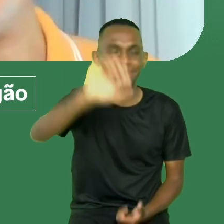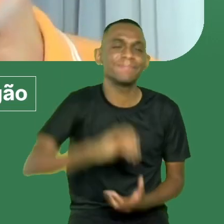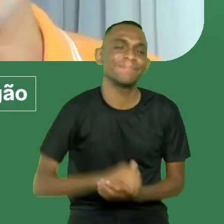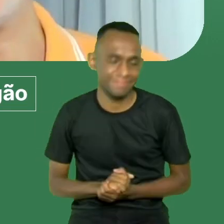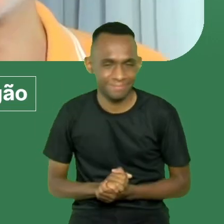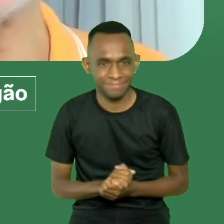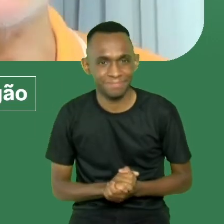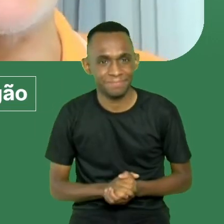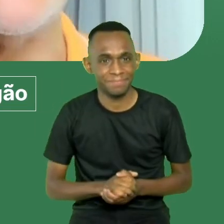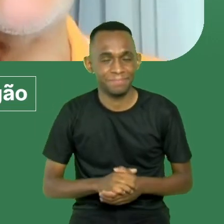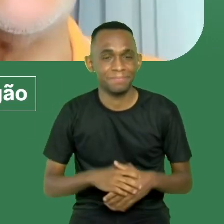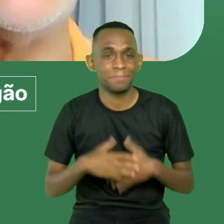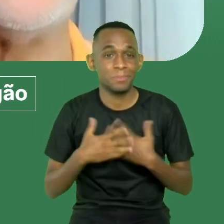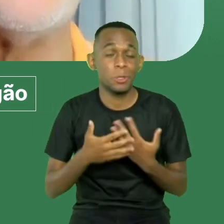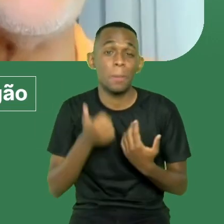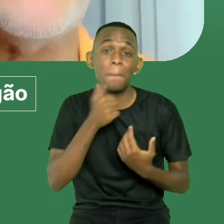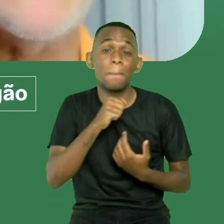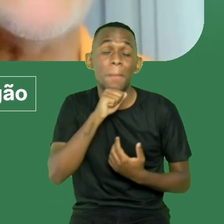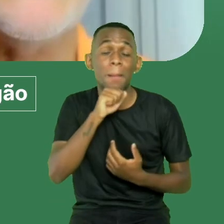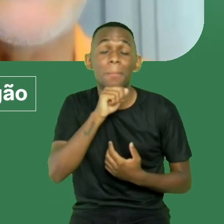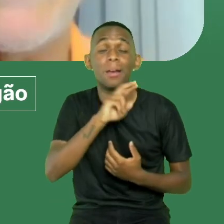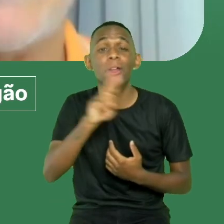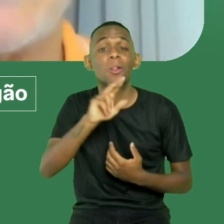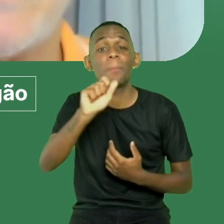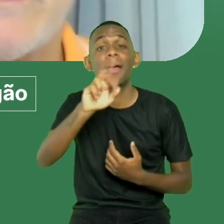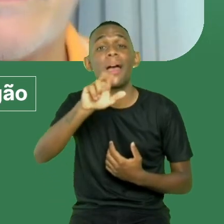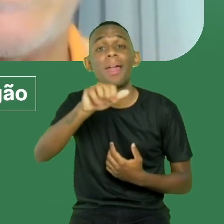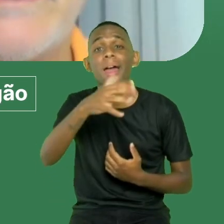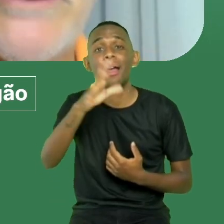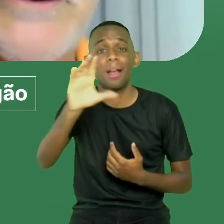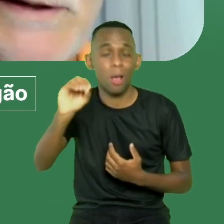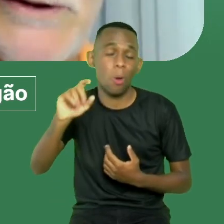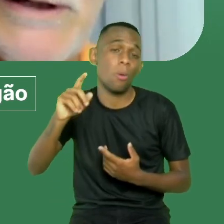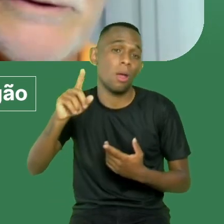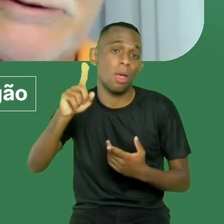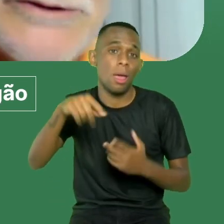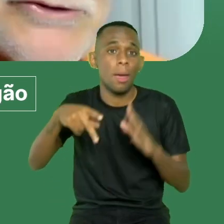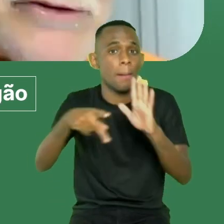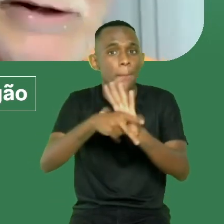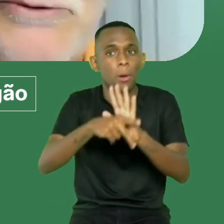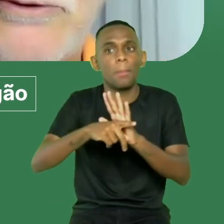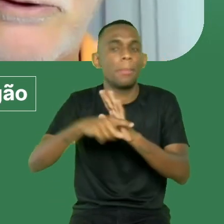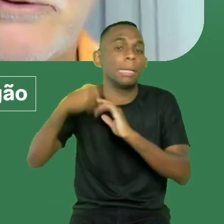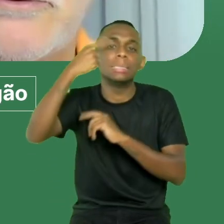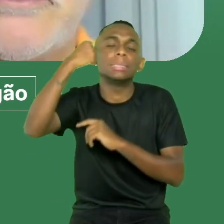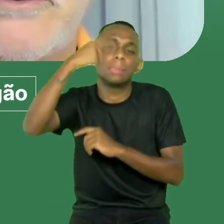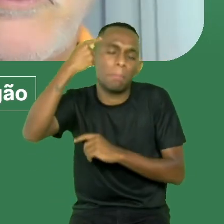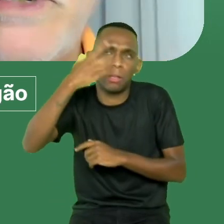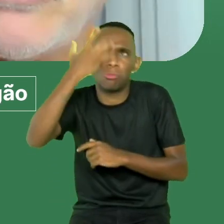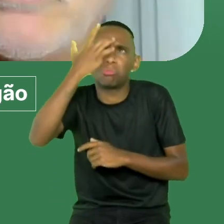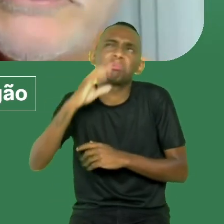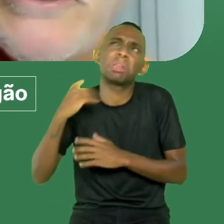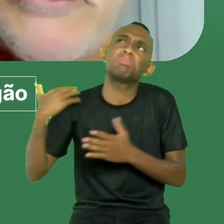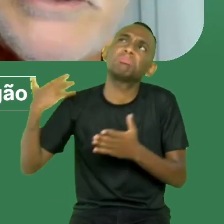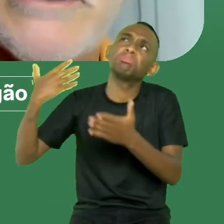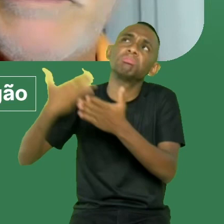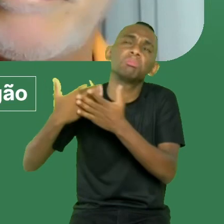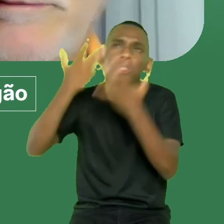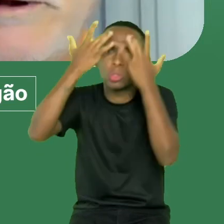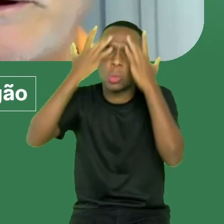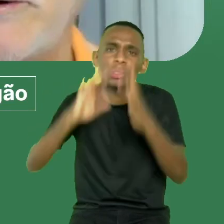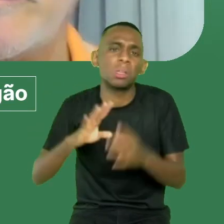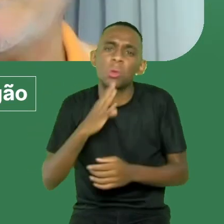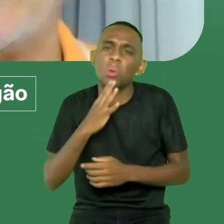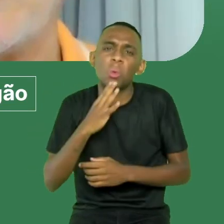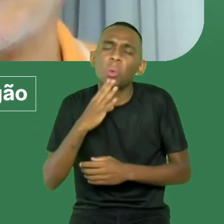da minha mãe, que eu acho que Ai, era de ascendência espanhola. Não, não sei, eu não conheço muito a origem da